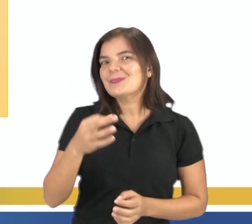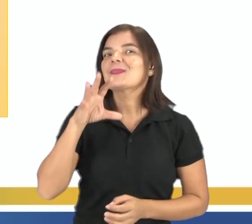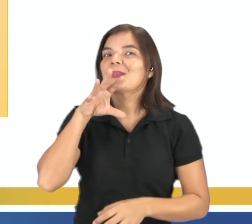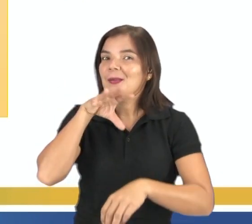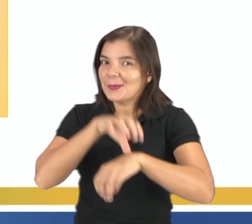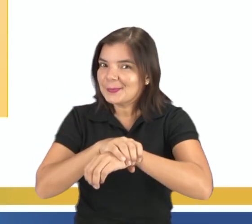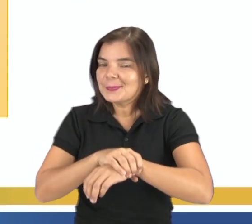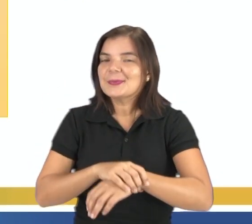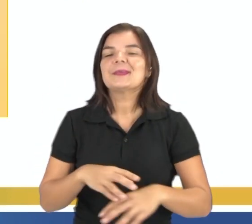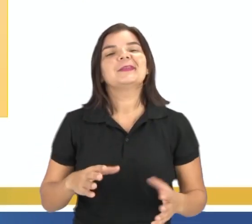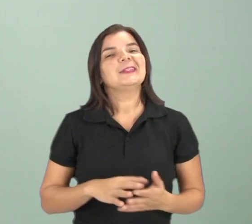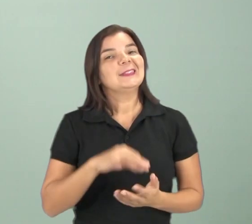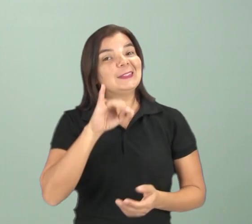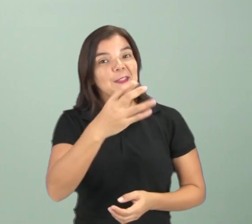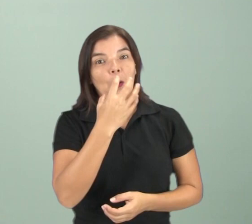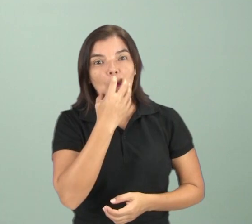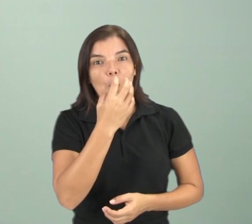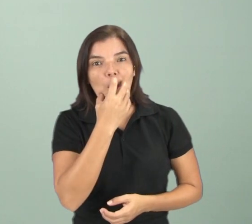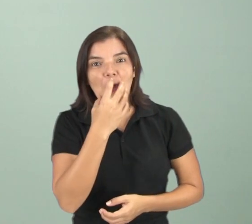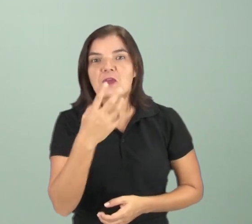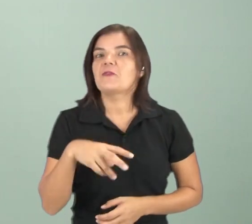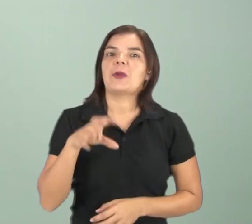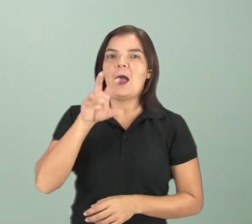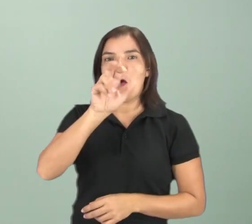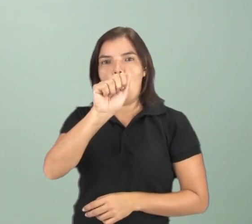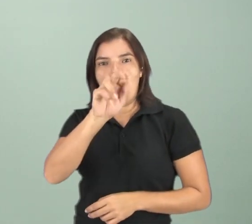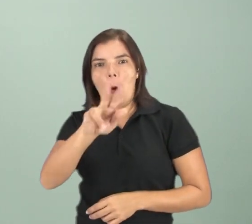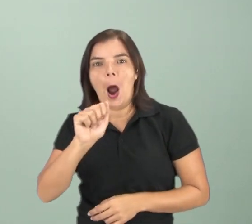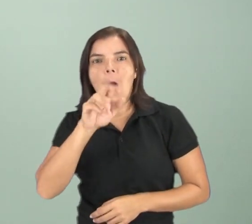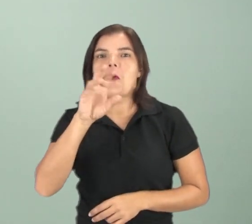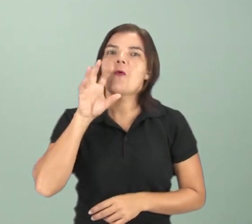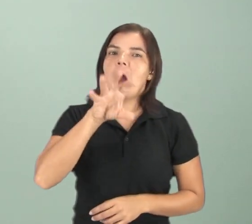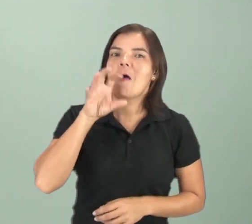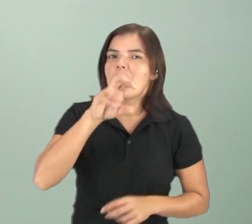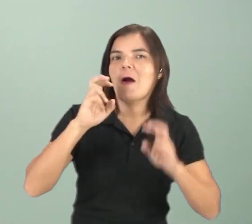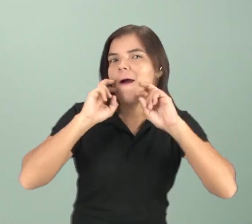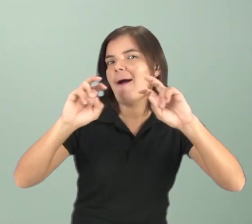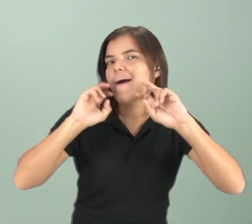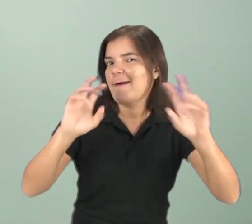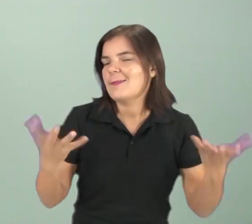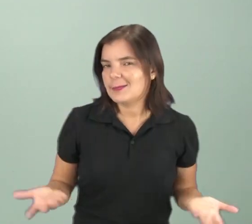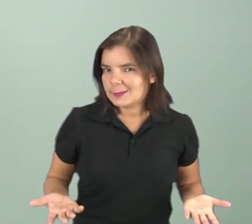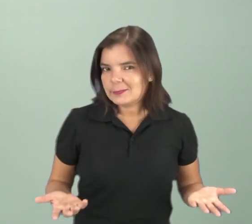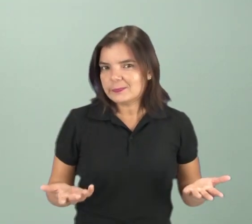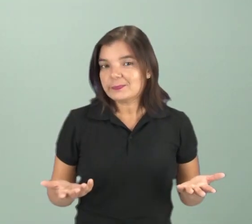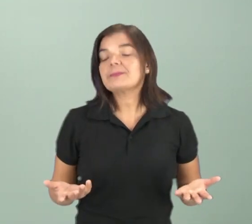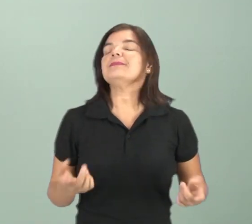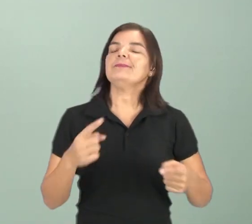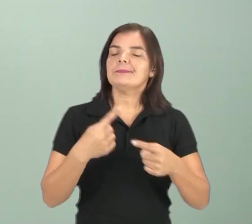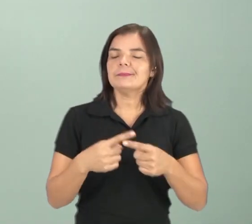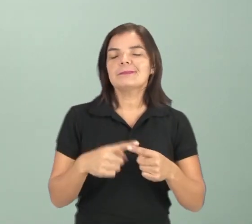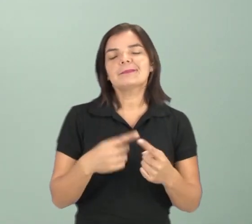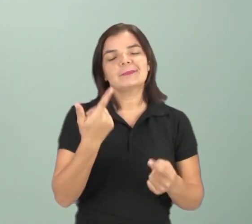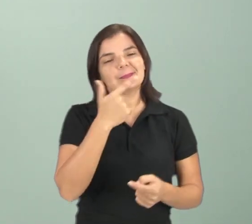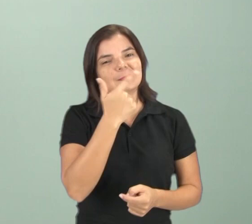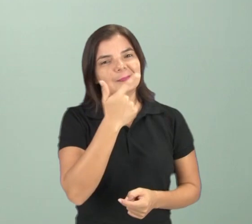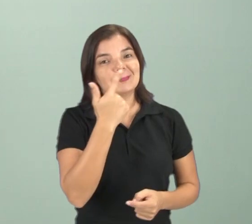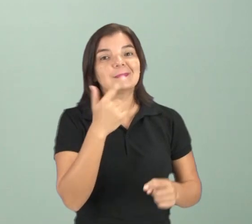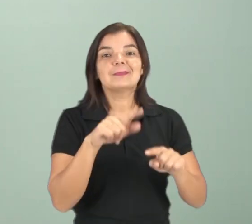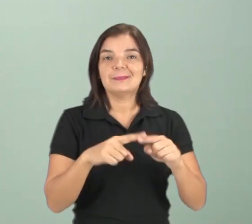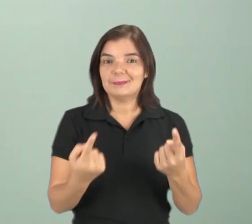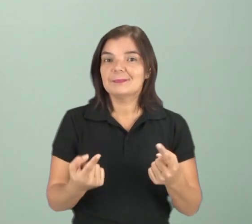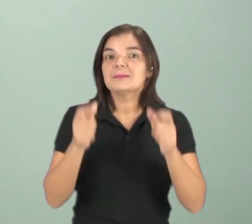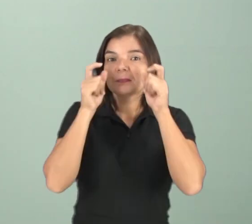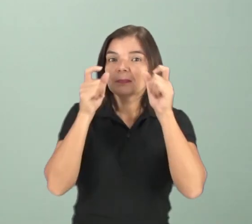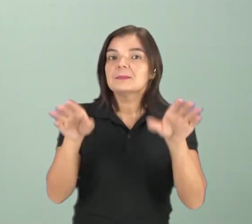morde. Imagina se todo cão não latisse, ou se todo cão que latisse não mordesse. Seria, no mínimo, engraçado, no